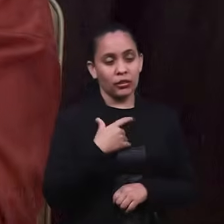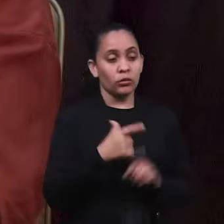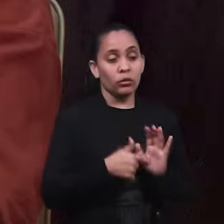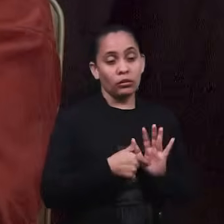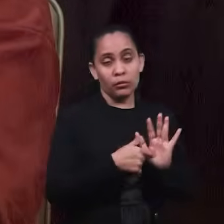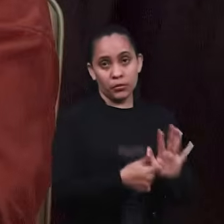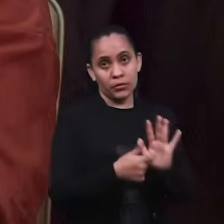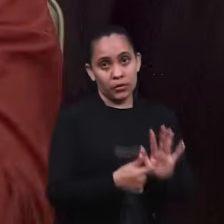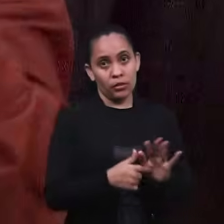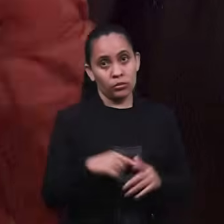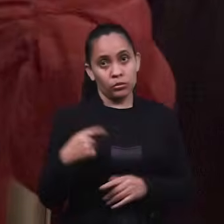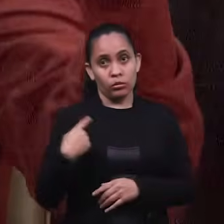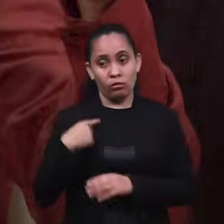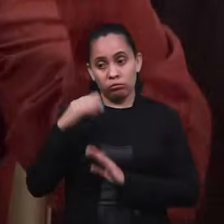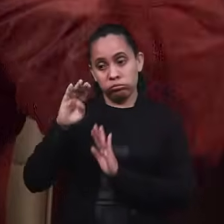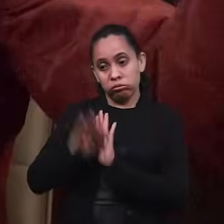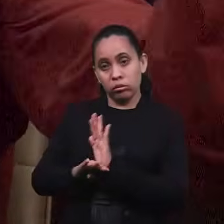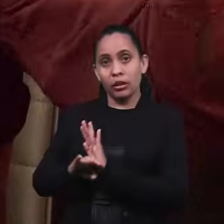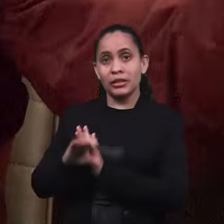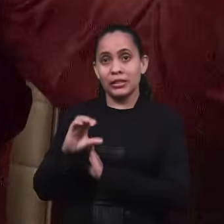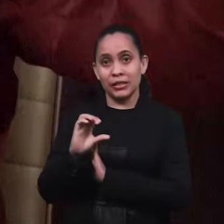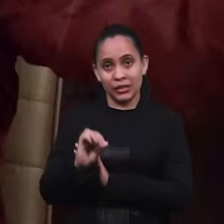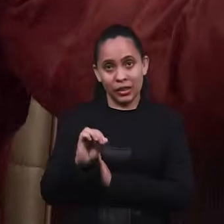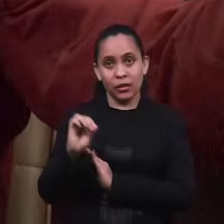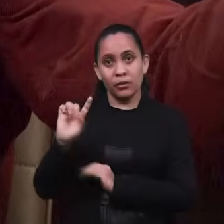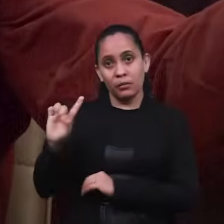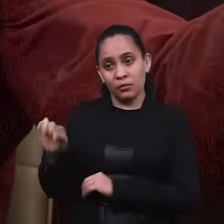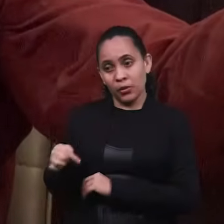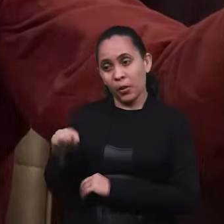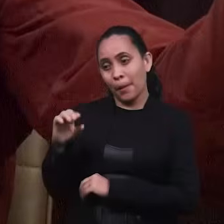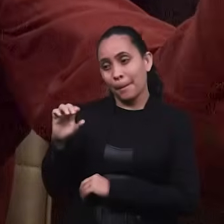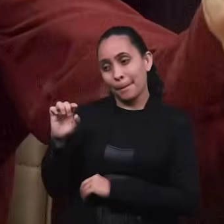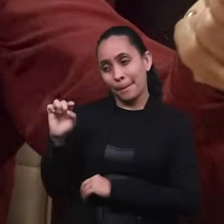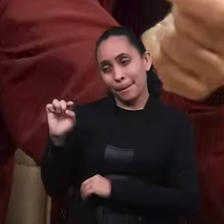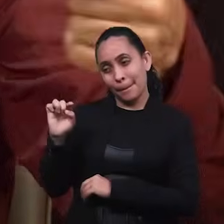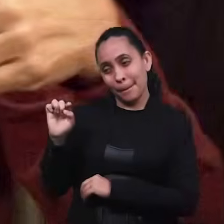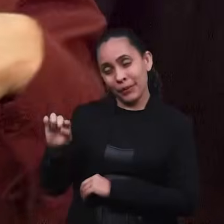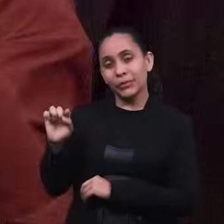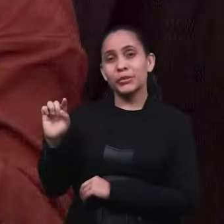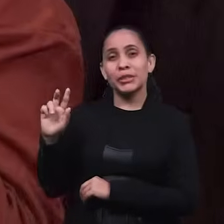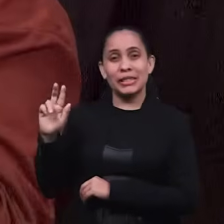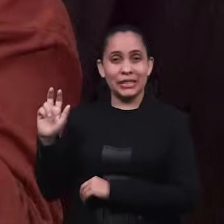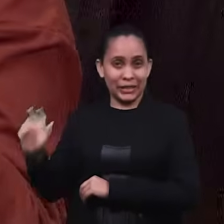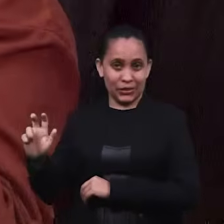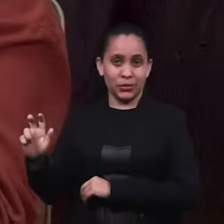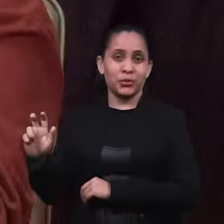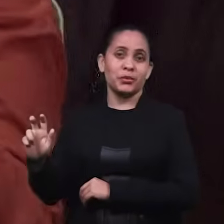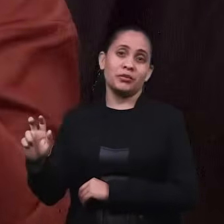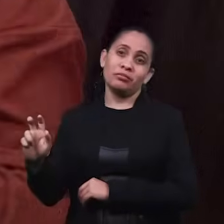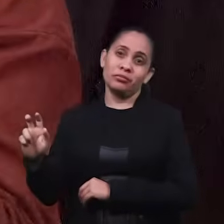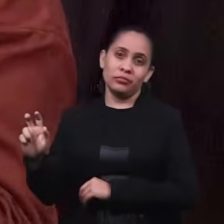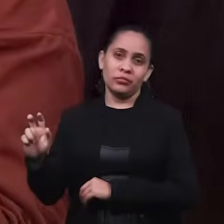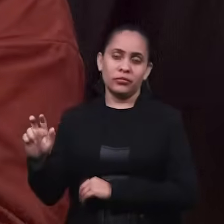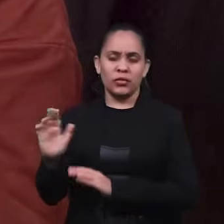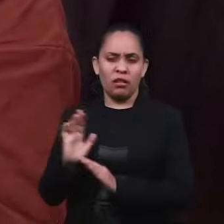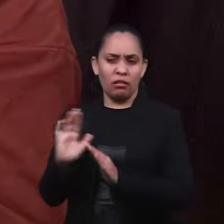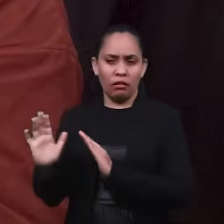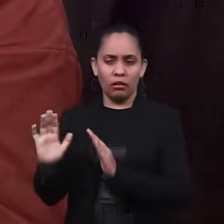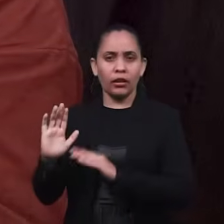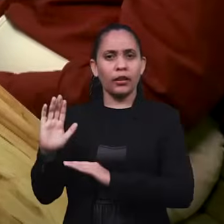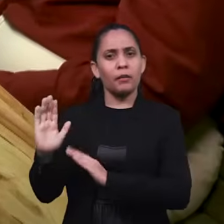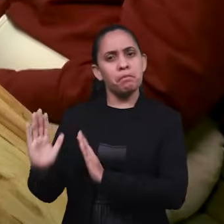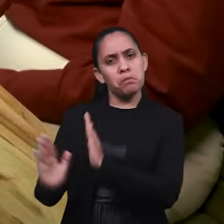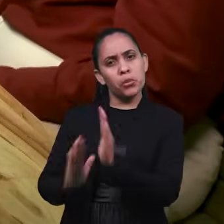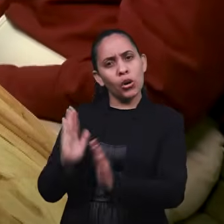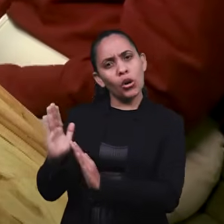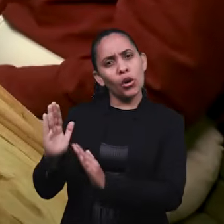aí. A gente tem menos do que 0,5 existente. Então, assim, é devido mesmo só à